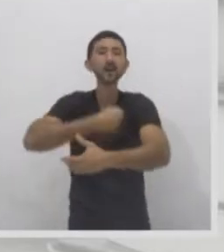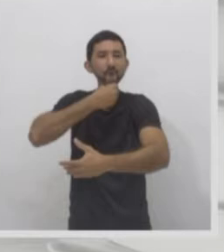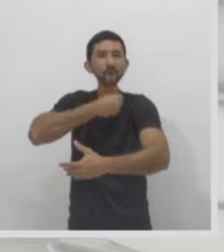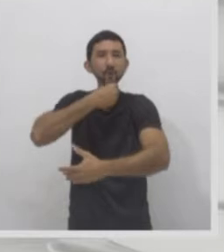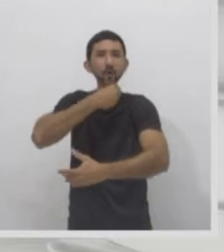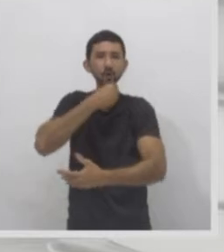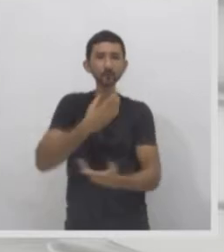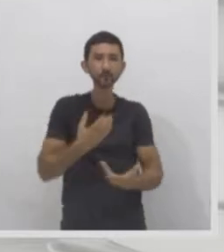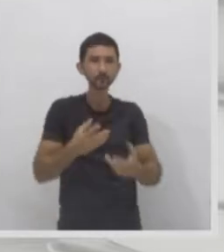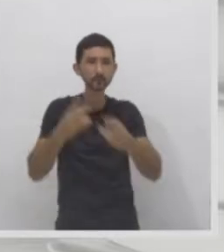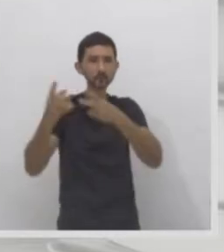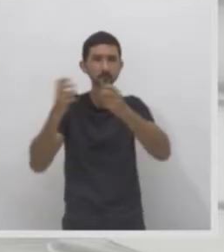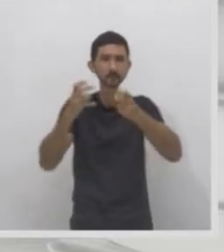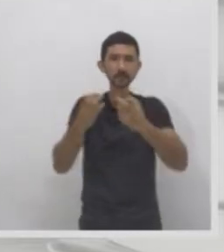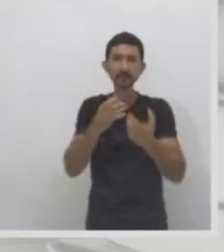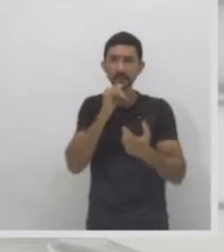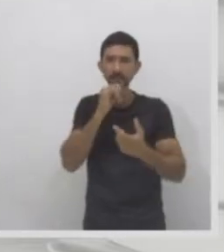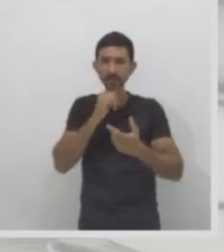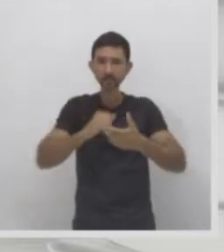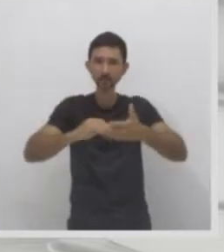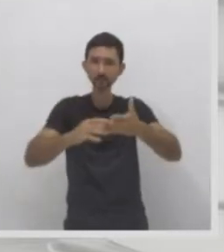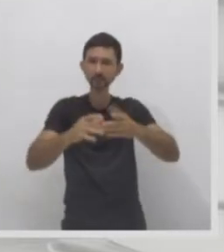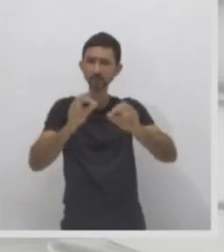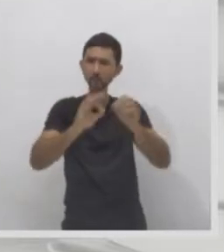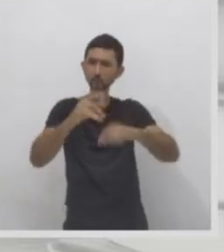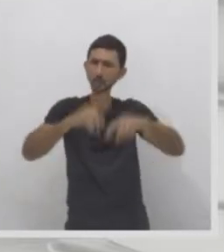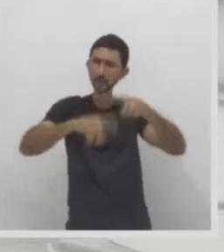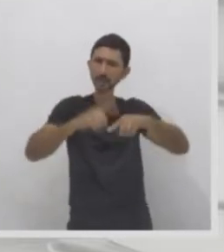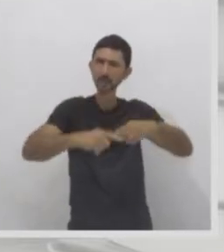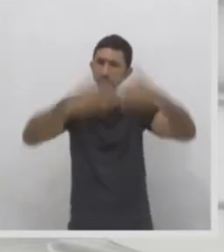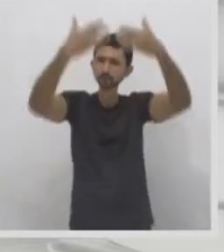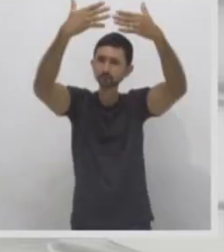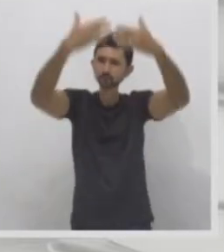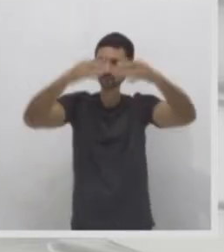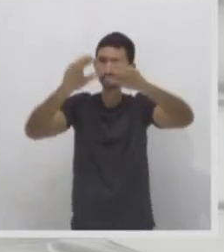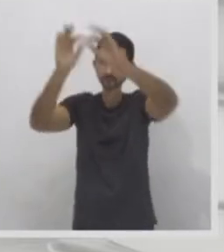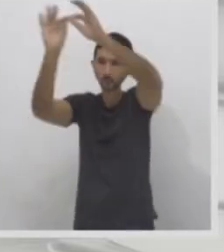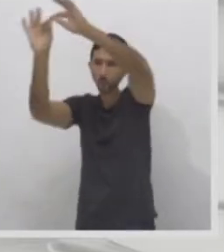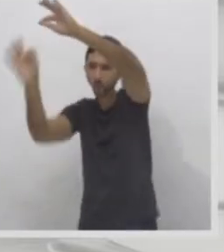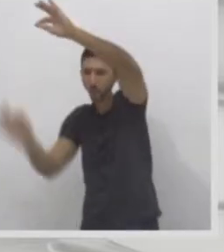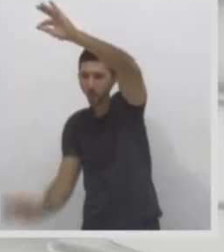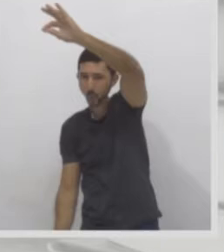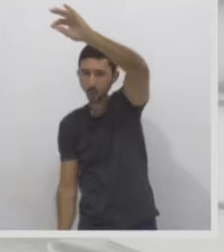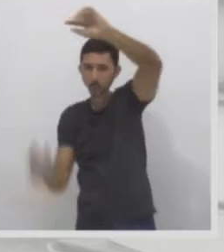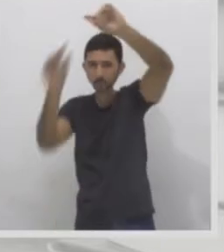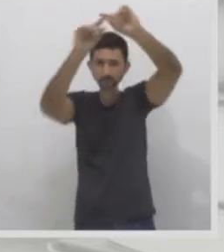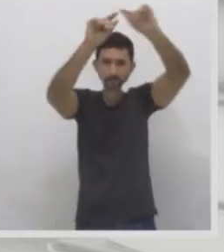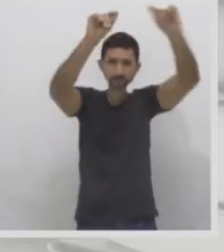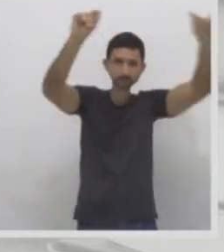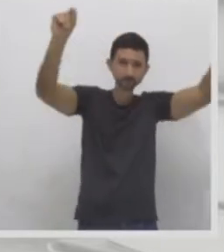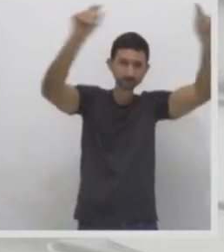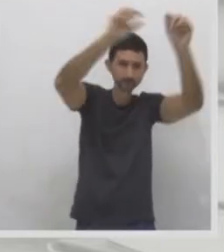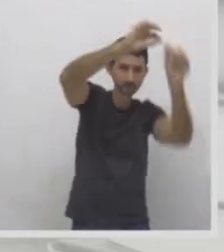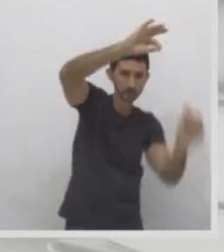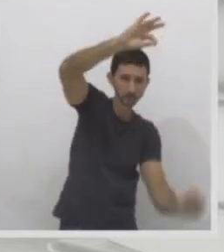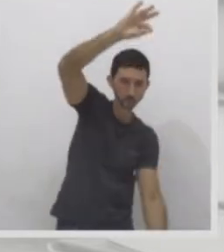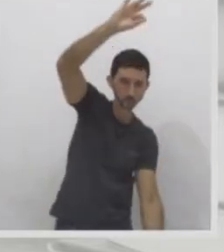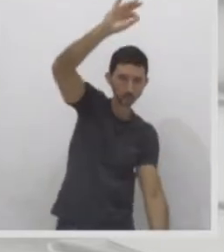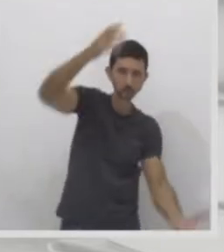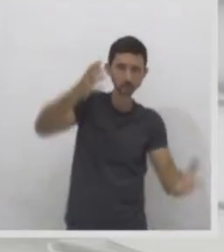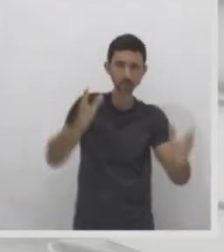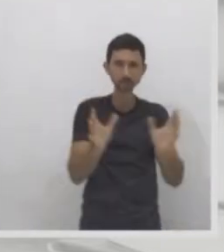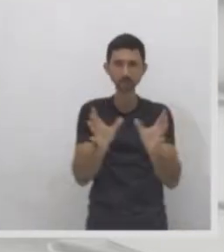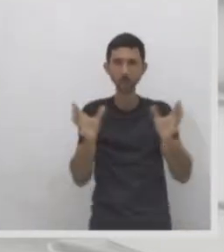que ela criou um artefato e colou na porta para que ela pudesse, nesse período de pandemia que nós estamos vivendo,